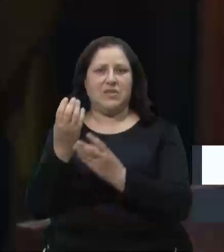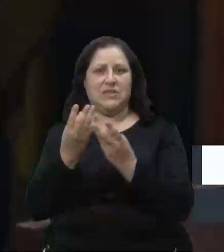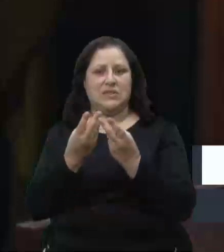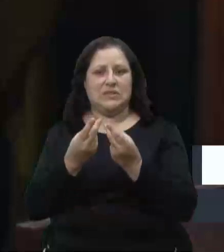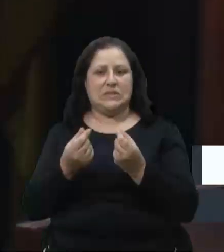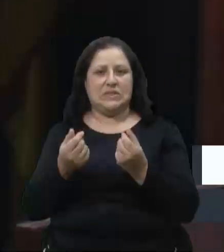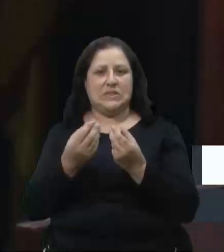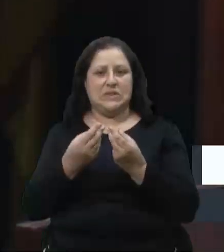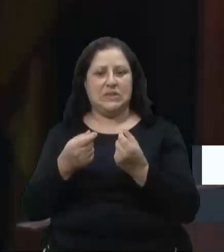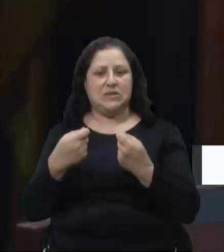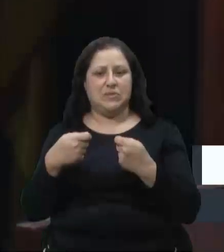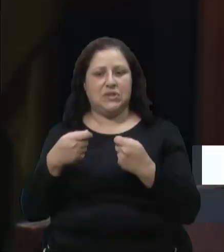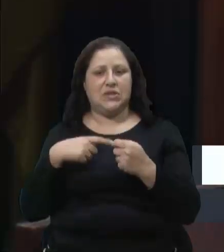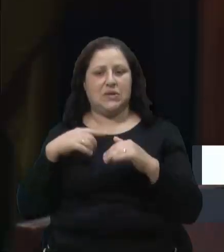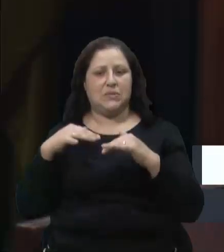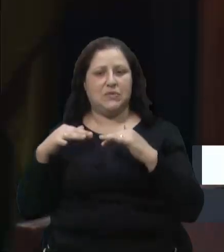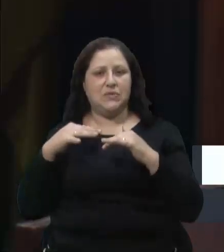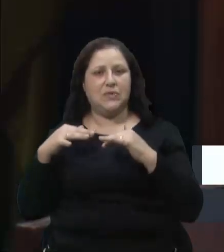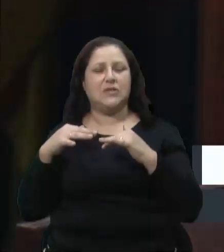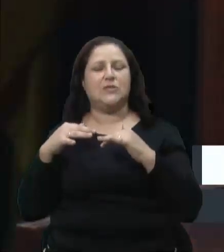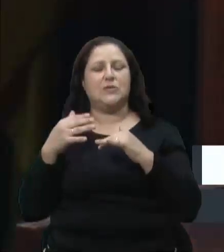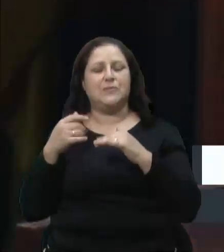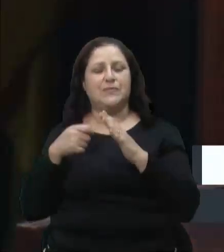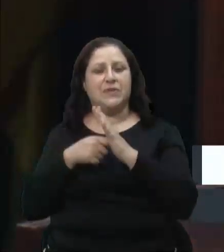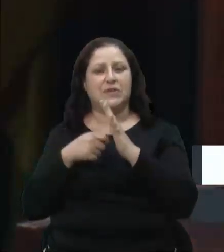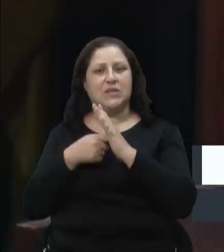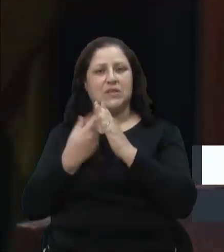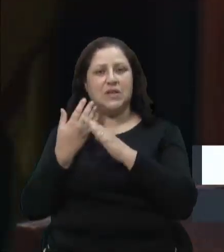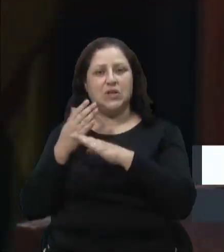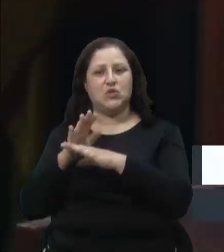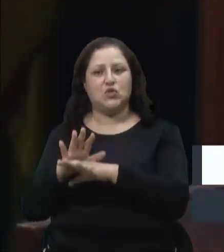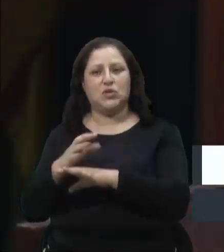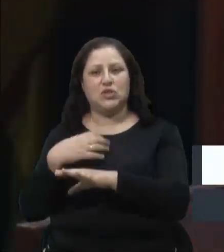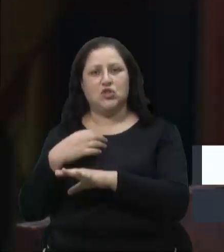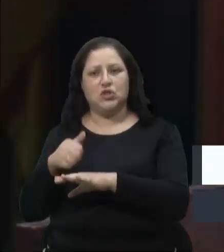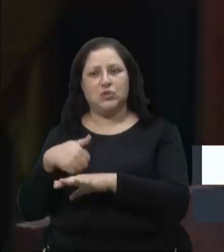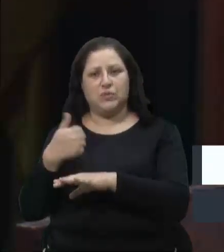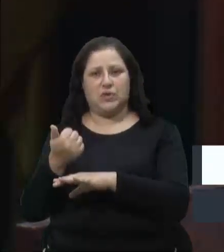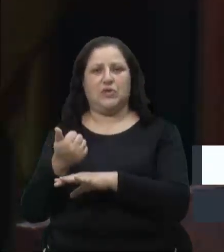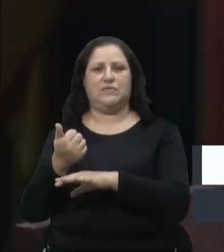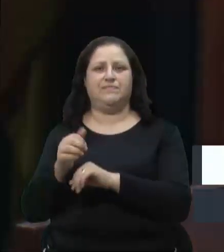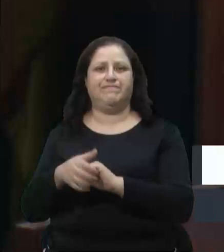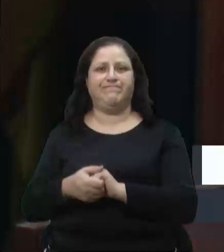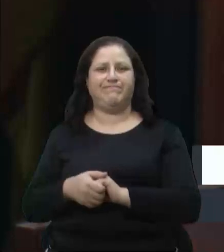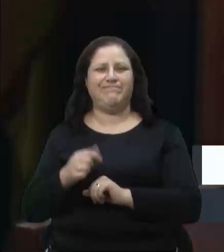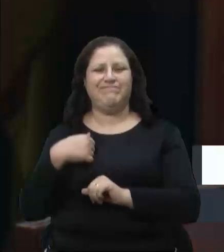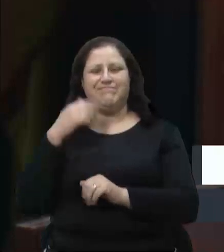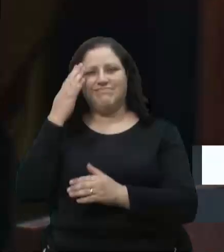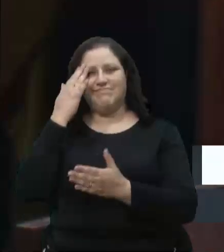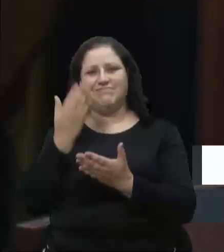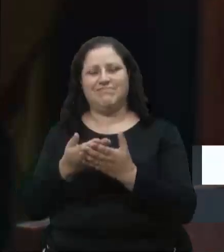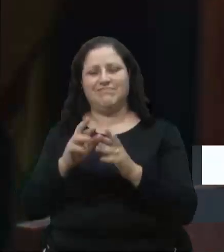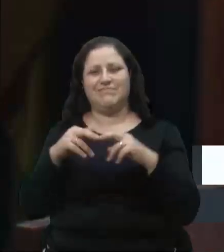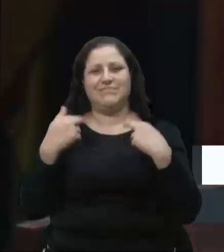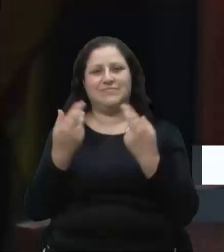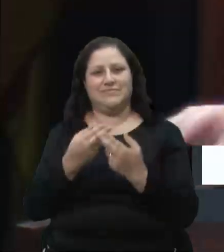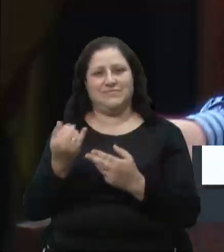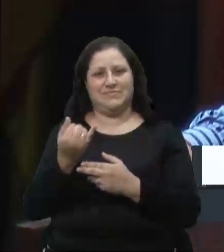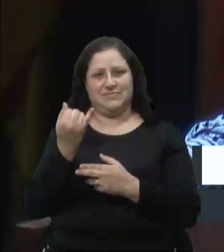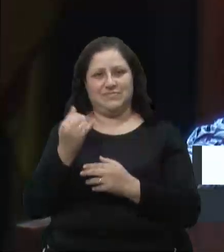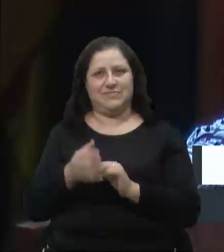precisa estar mobilizado para tentar auxiliar da melhor forma possível. Eu acredito que essa reunião foi muito